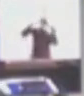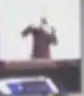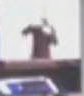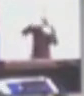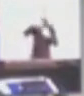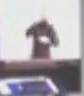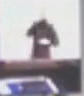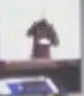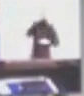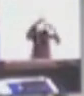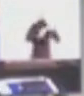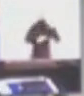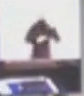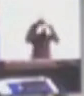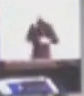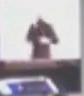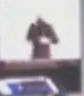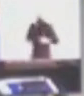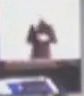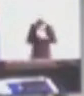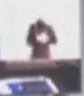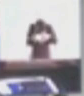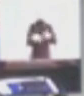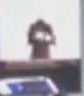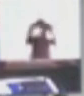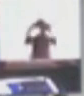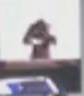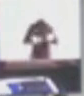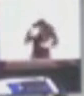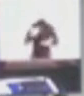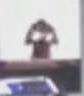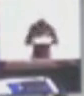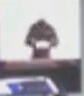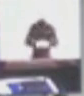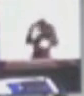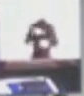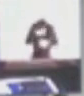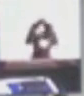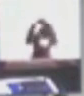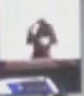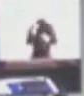decidindo colocar na pauta de hoje a L1